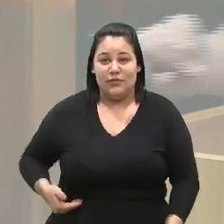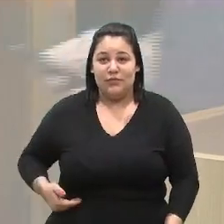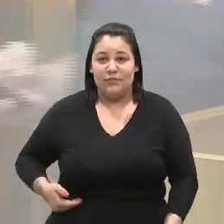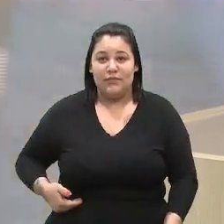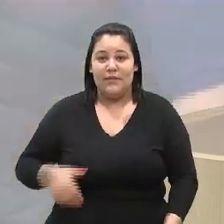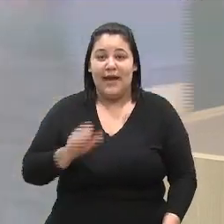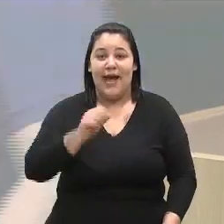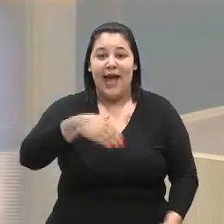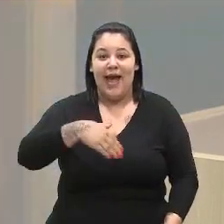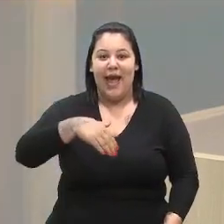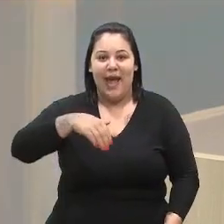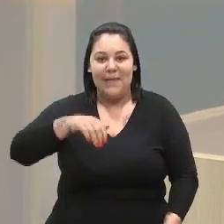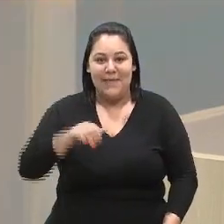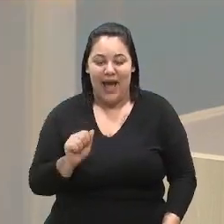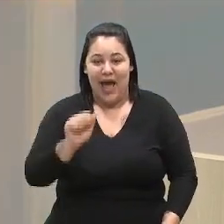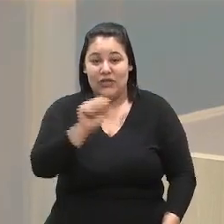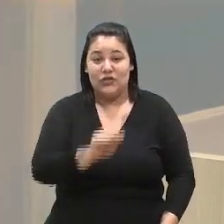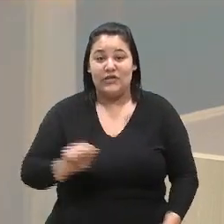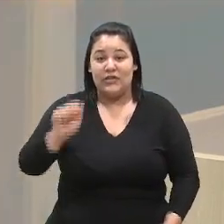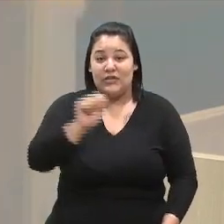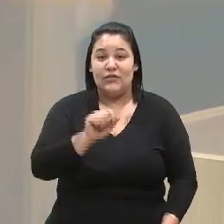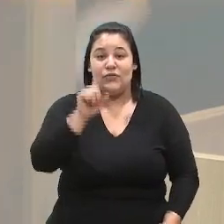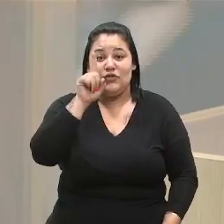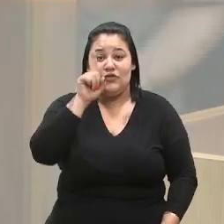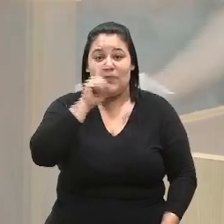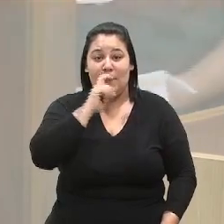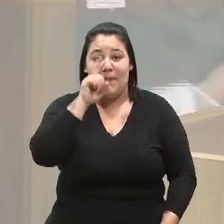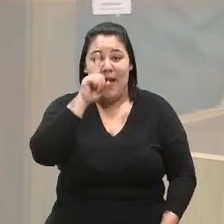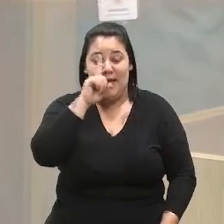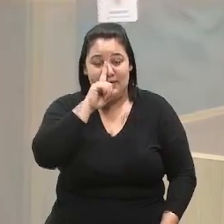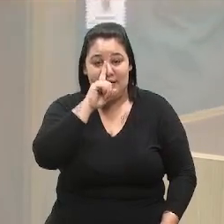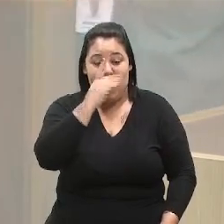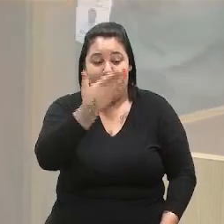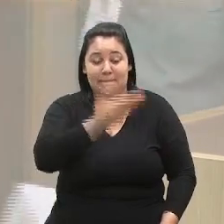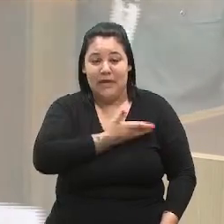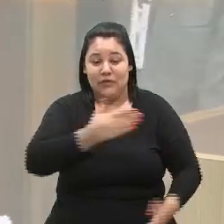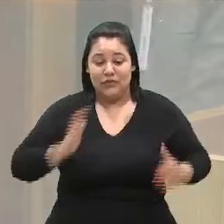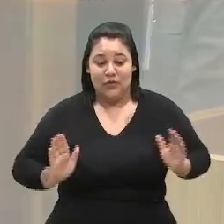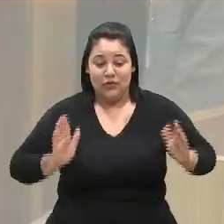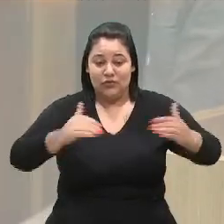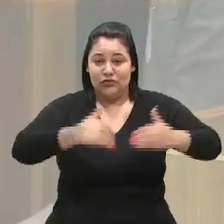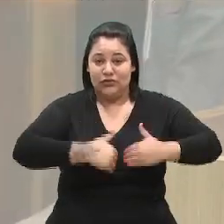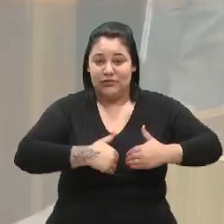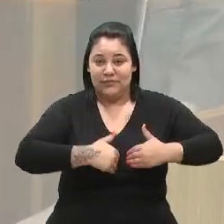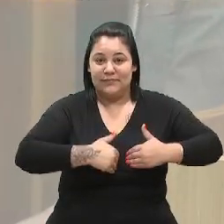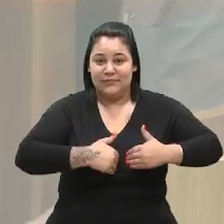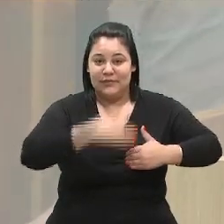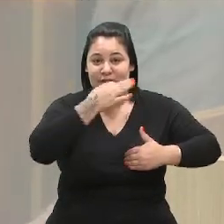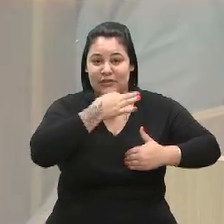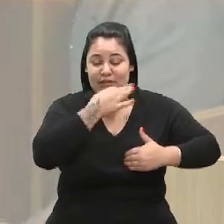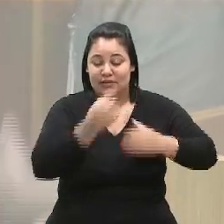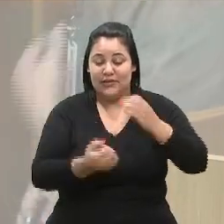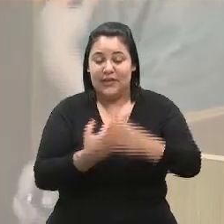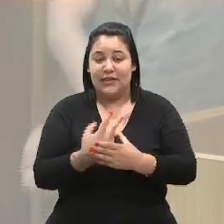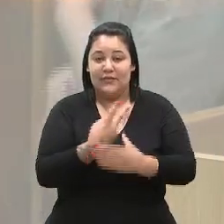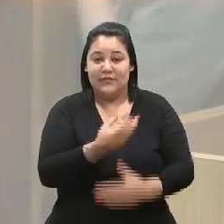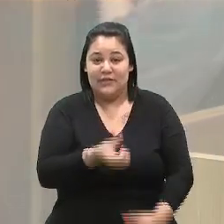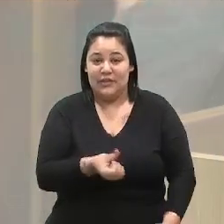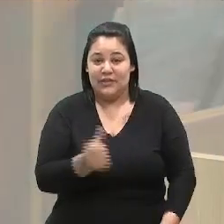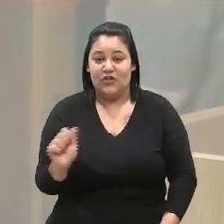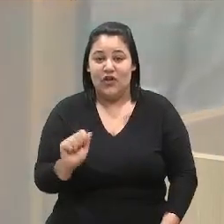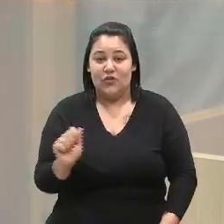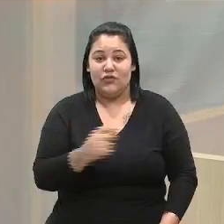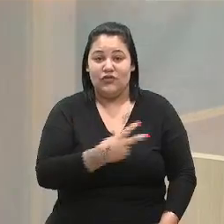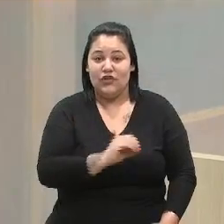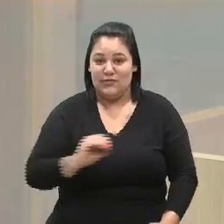AMA, que é a Associação de Pais e Amigos do Autista de Caxias do Sul, fundada em 26 de agosto de